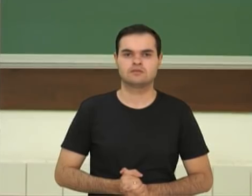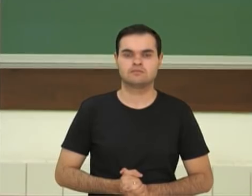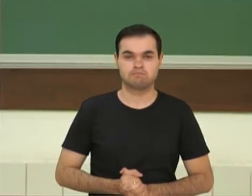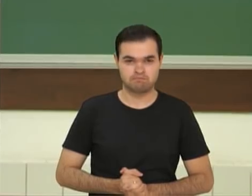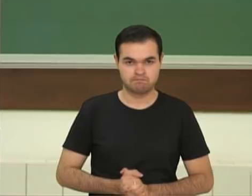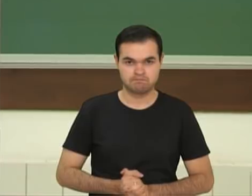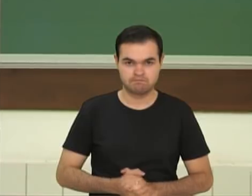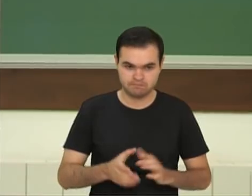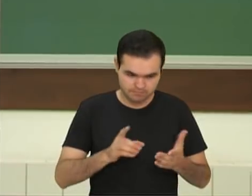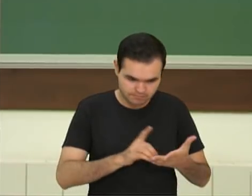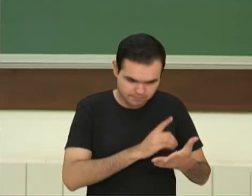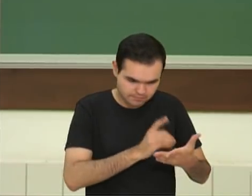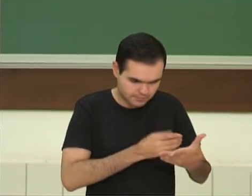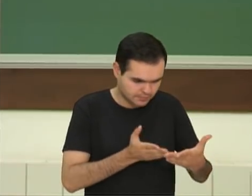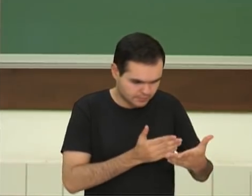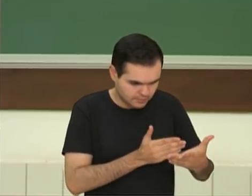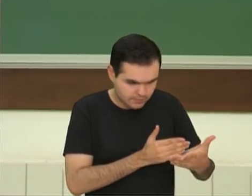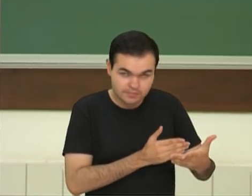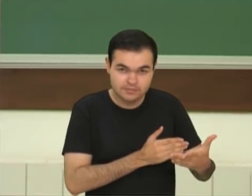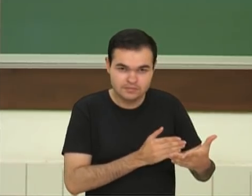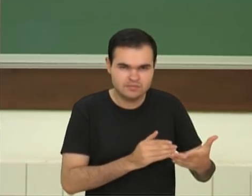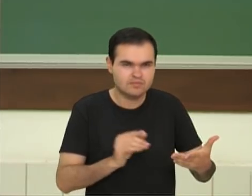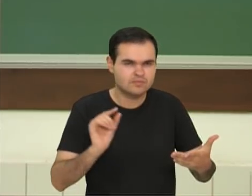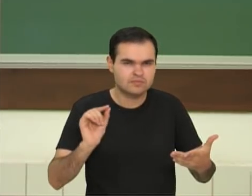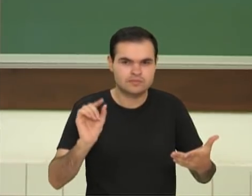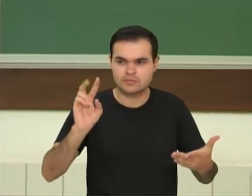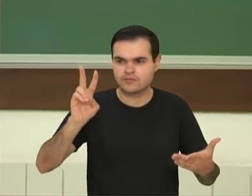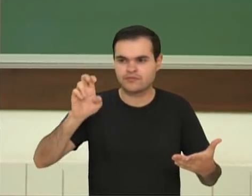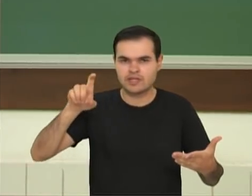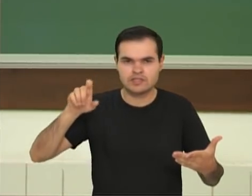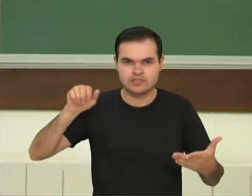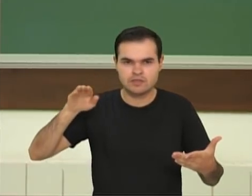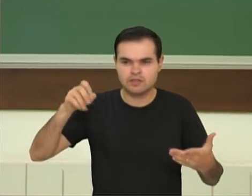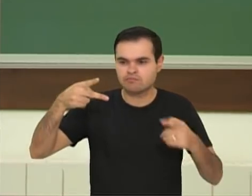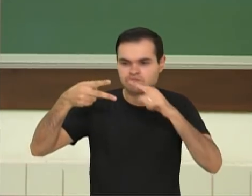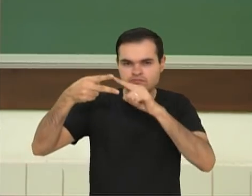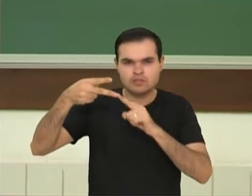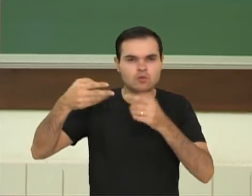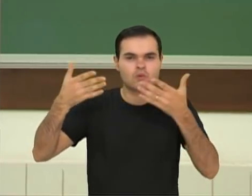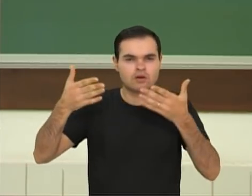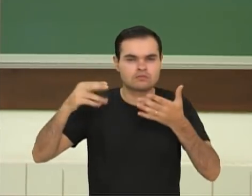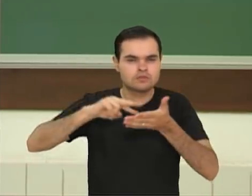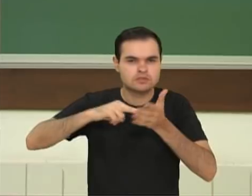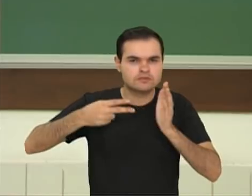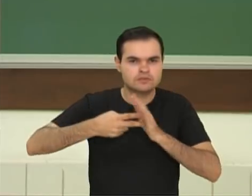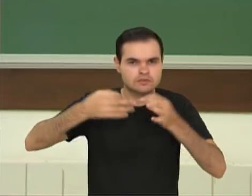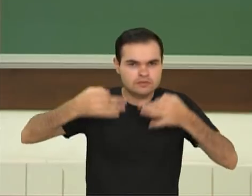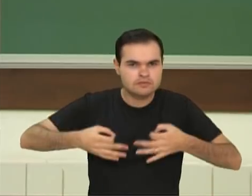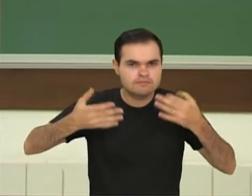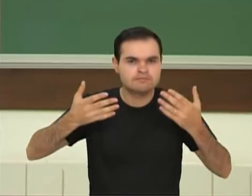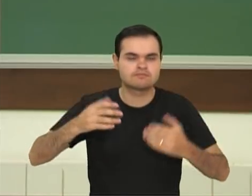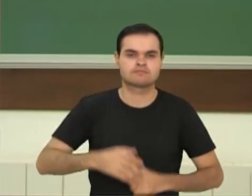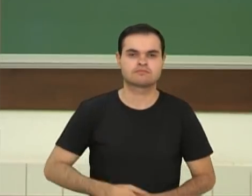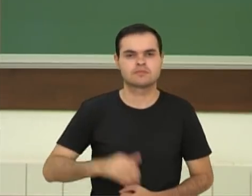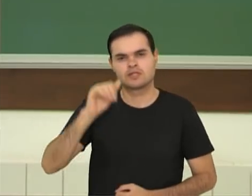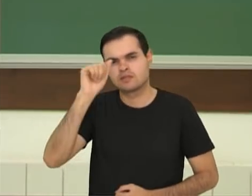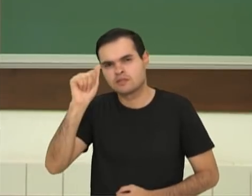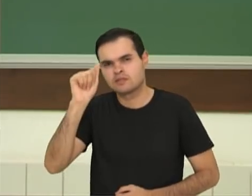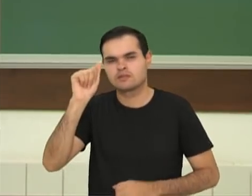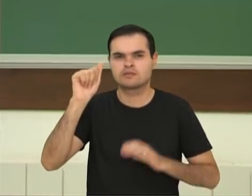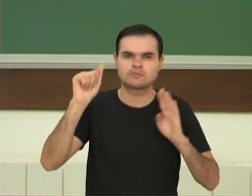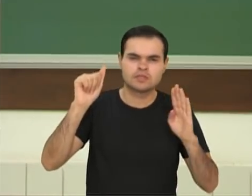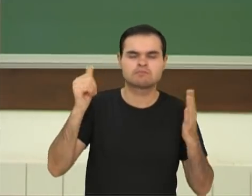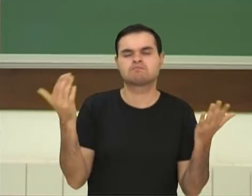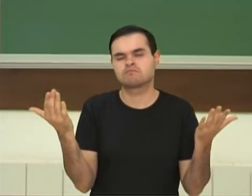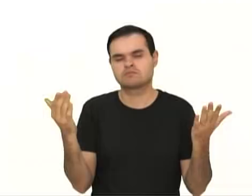Recorreu ao dicionário de novo para verificar qual das alternativas aí está com o significado de vexame? É a letra A, a letra B?